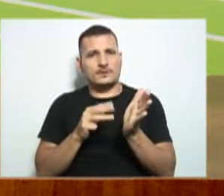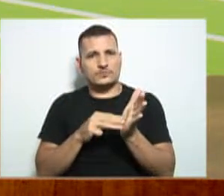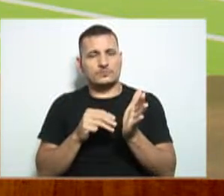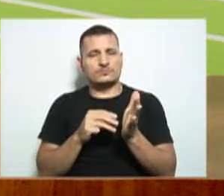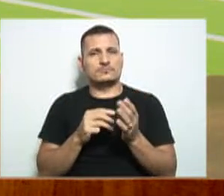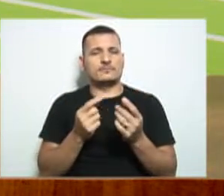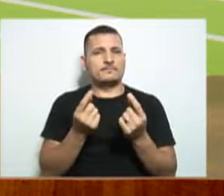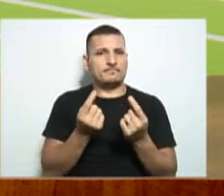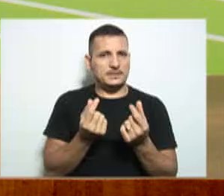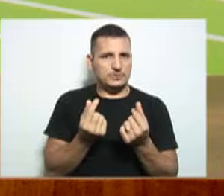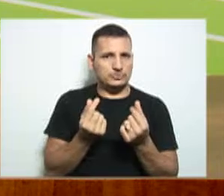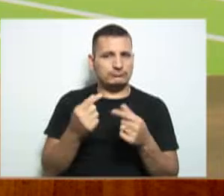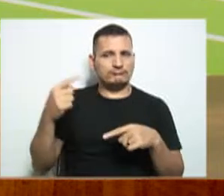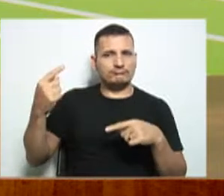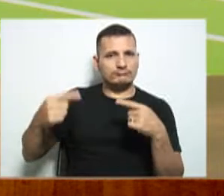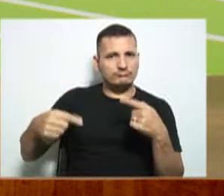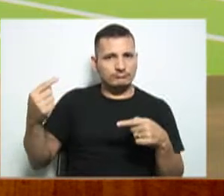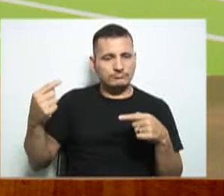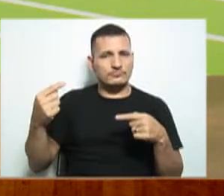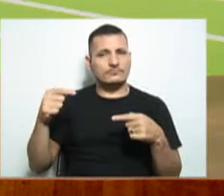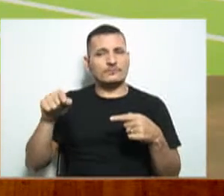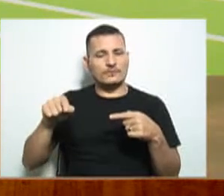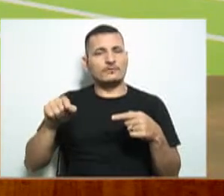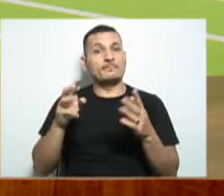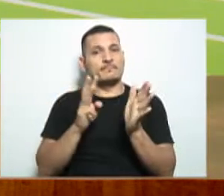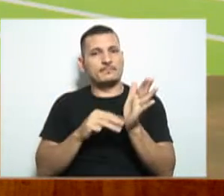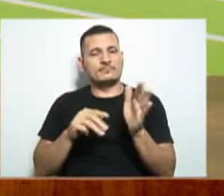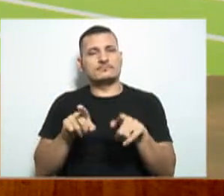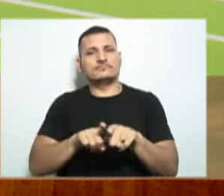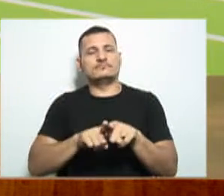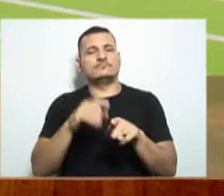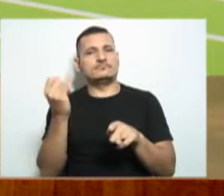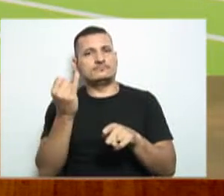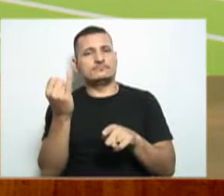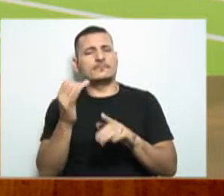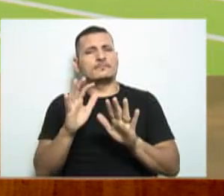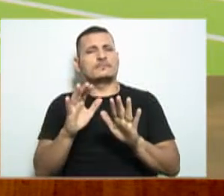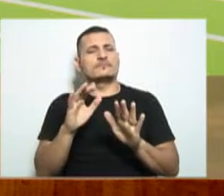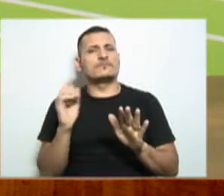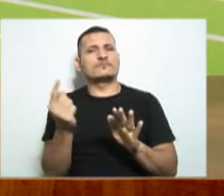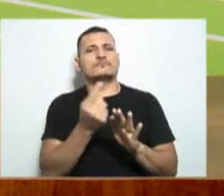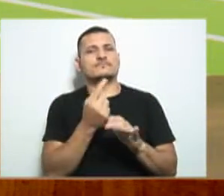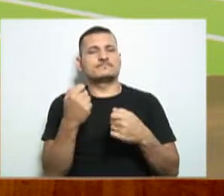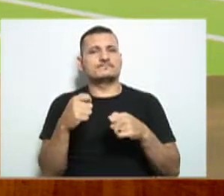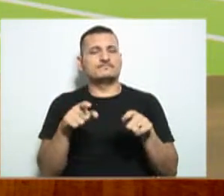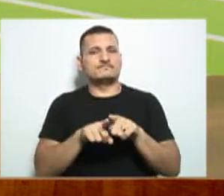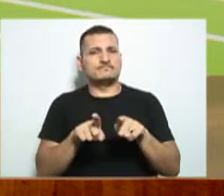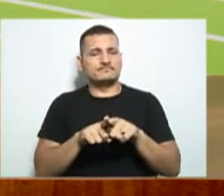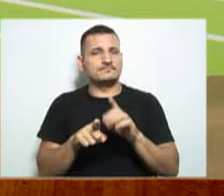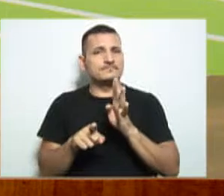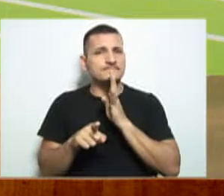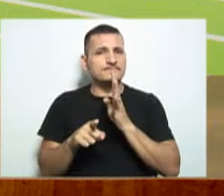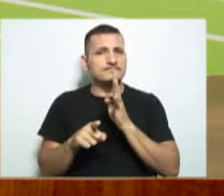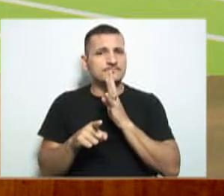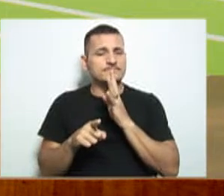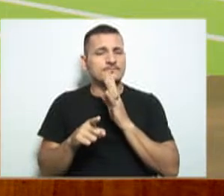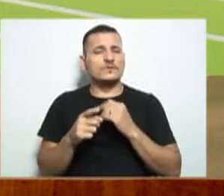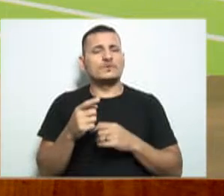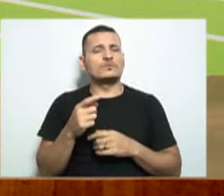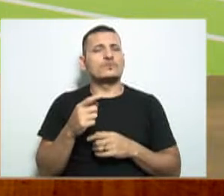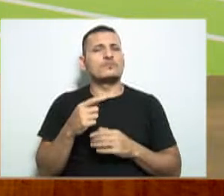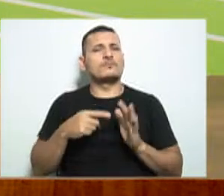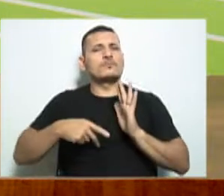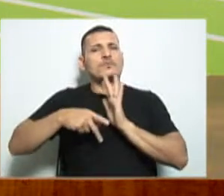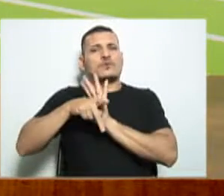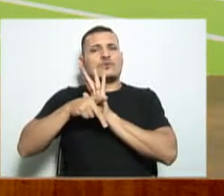preço do concorrente. Ele também é importante, mas também nós precisamos do quê? Conhecer os nossos